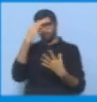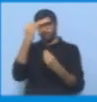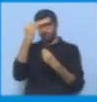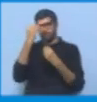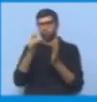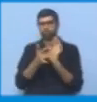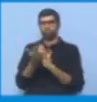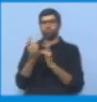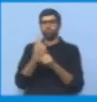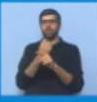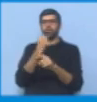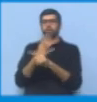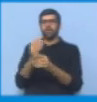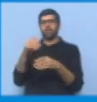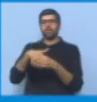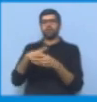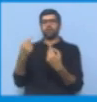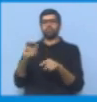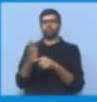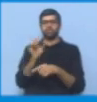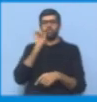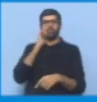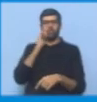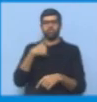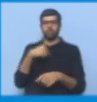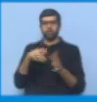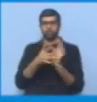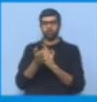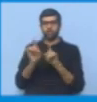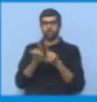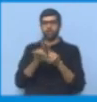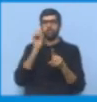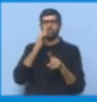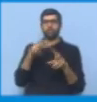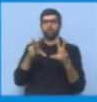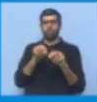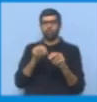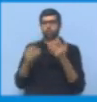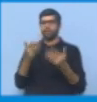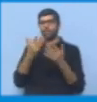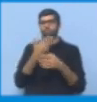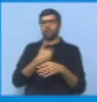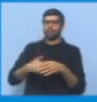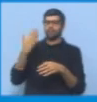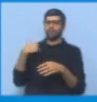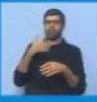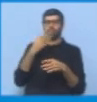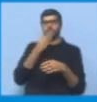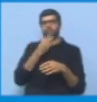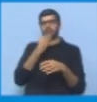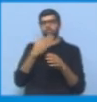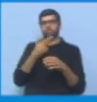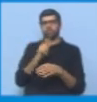outros elementos, sei lá, como o vinho. Jesus é o vinho novo, é o vinho bom, face ao vinho velho do Antigo Testamento, não é?